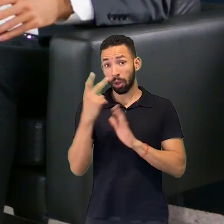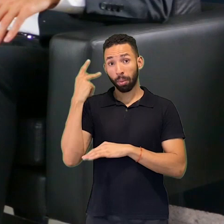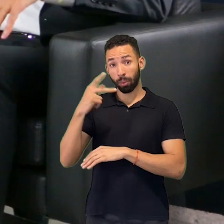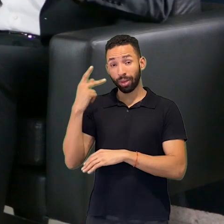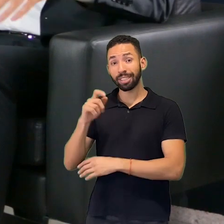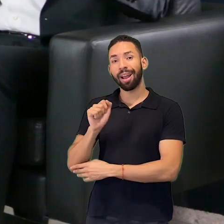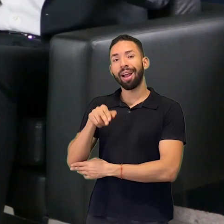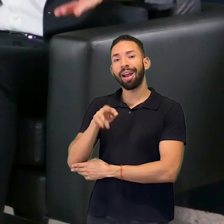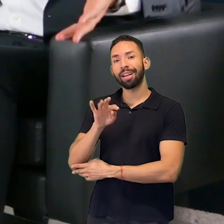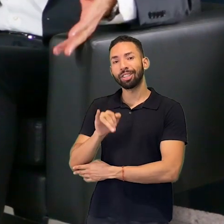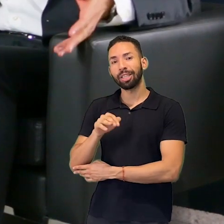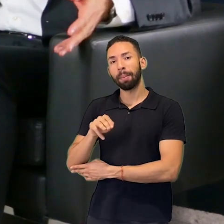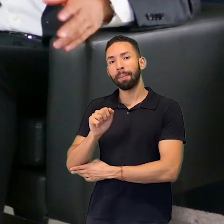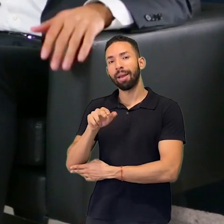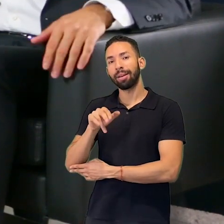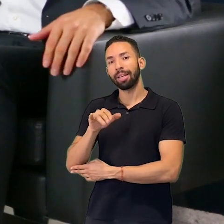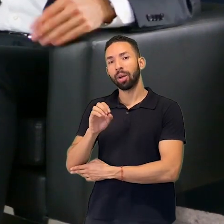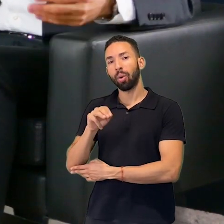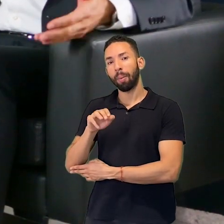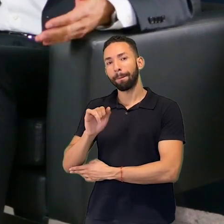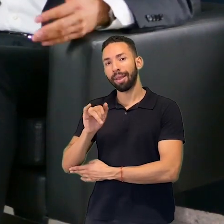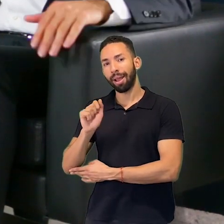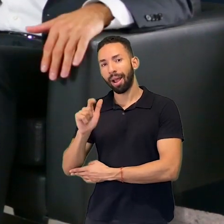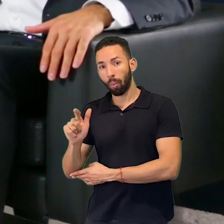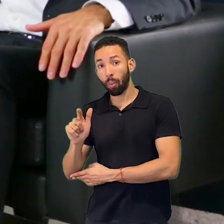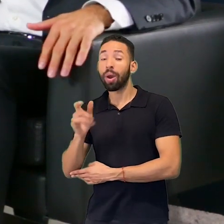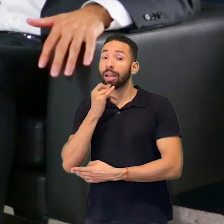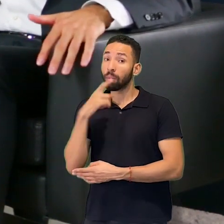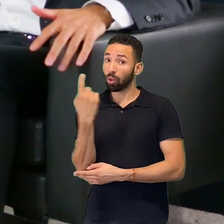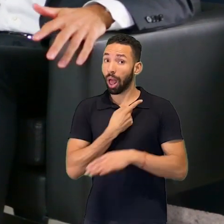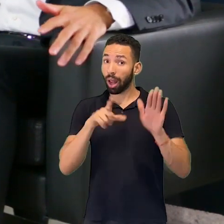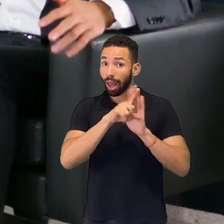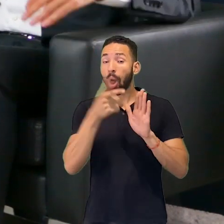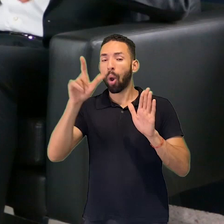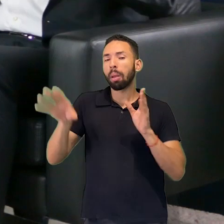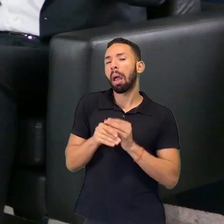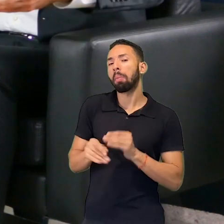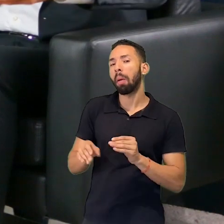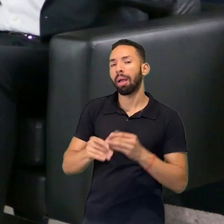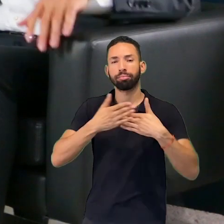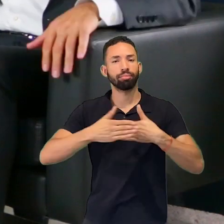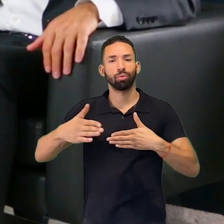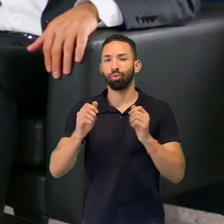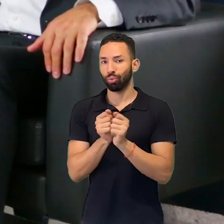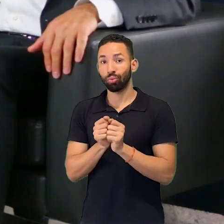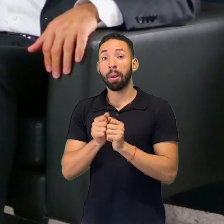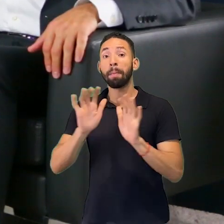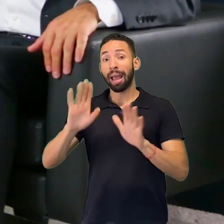sedimentou a chamada política antimanicomial. A partir dessa lei, outros dispositivos normativos foram vindo nesse mesmo